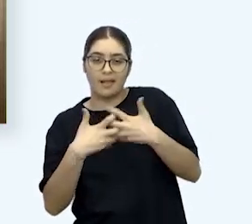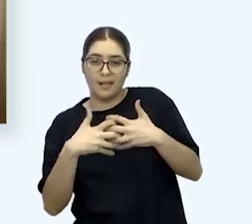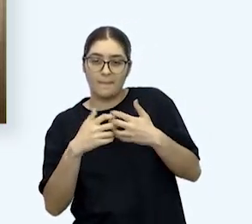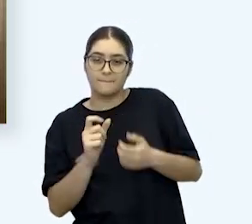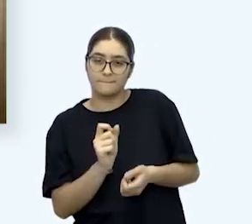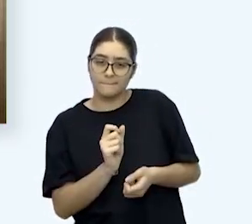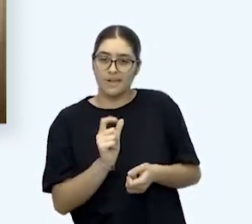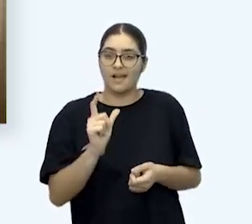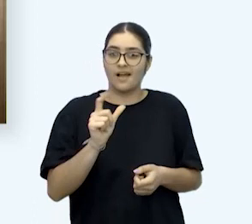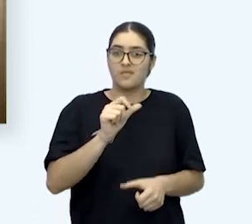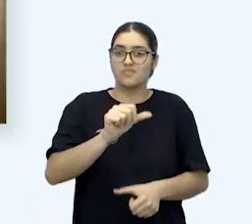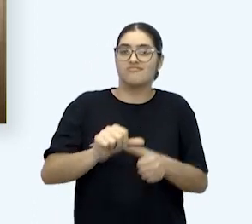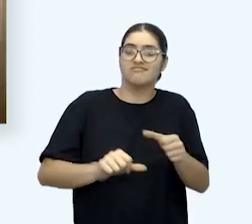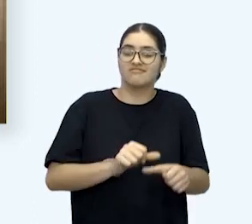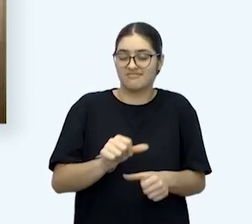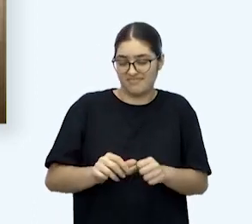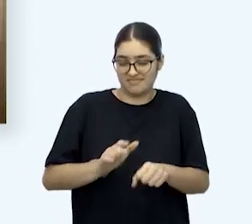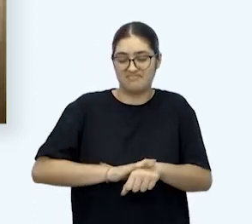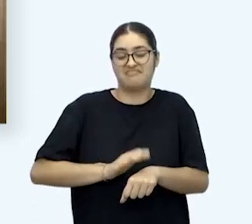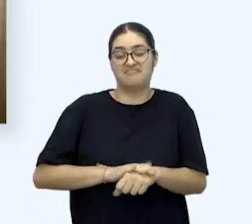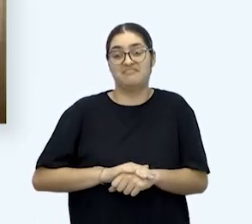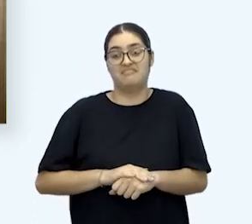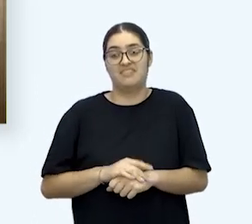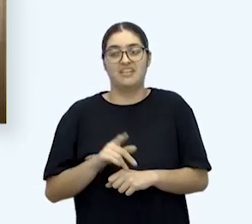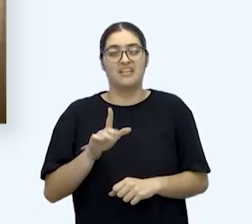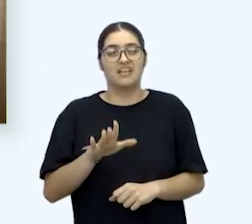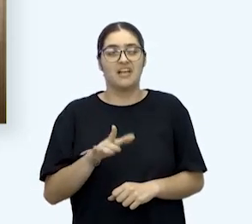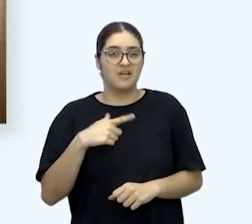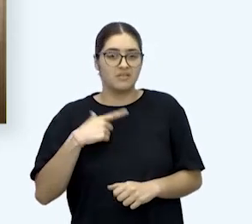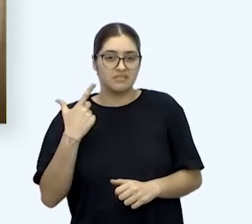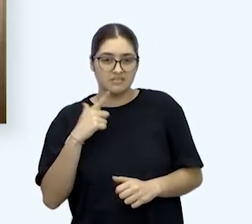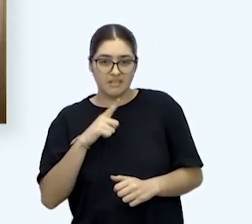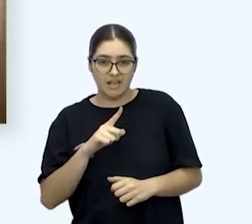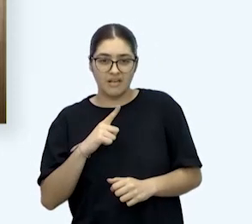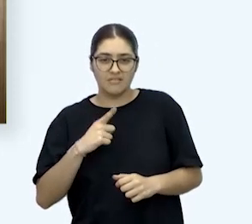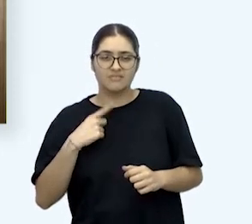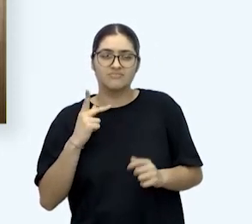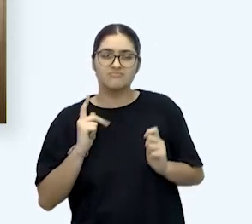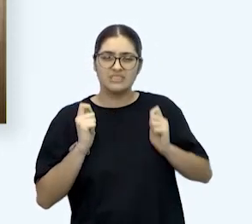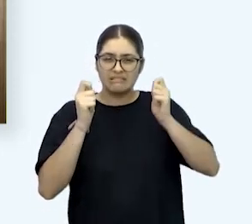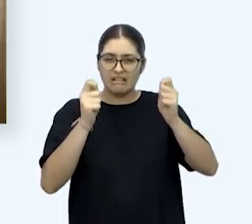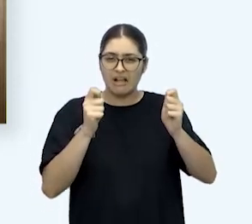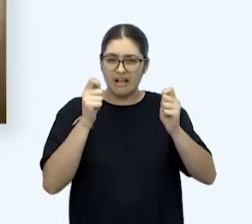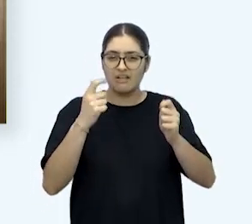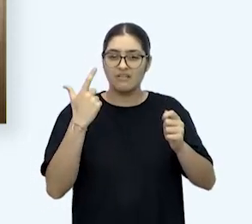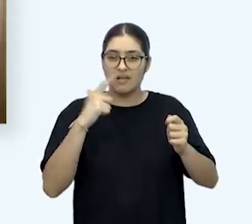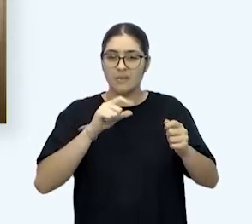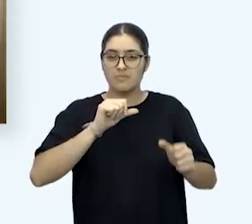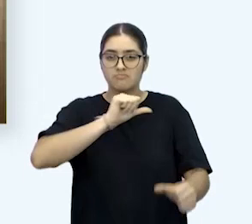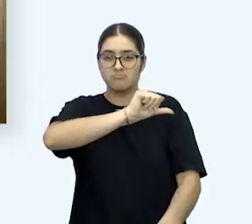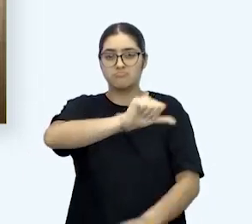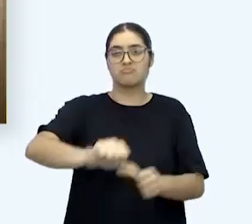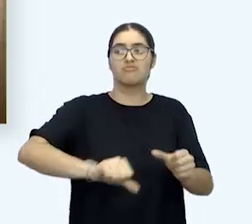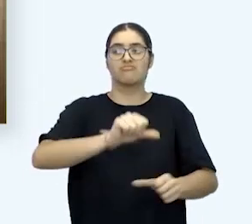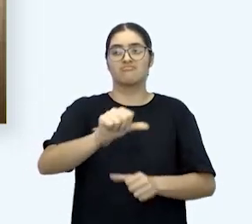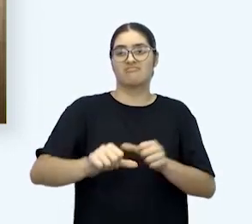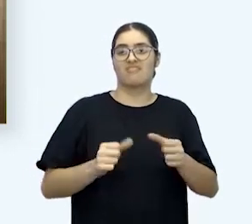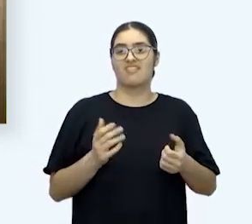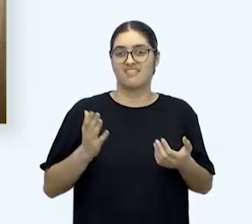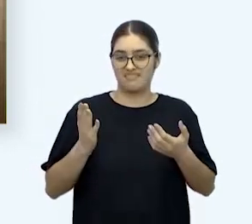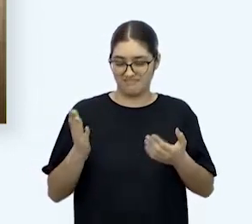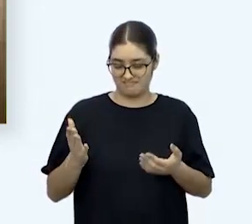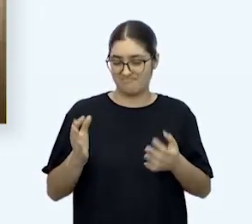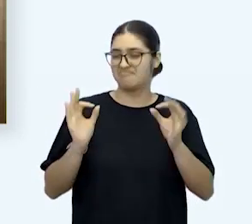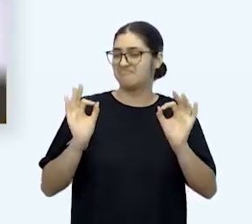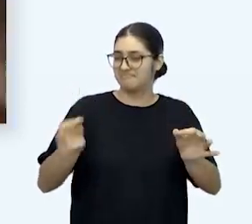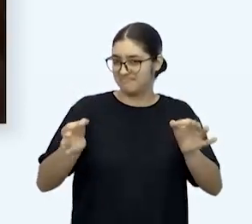mudamos de comportamento. Eu acho que se a gente lutar, é possível reverter essa situação. Isso aí, mãe!